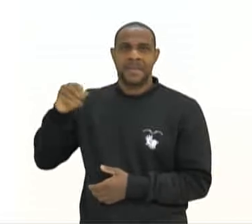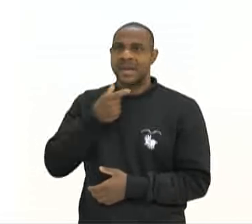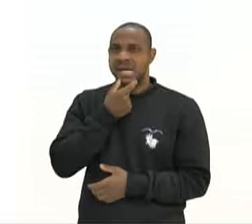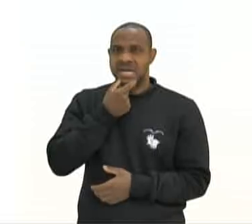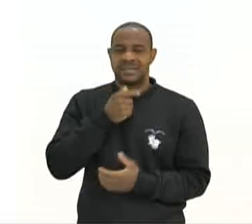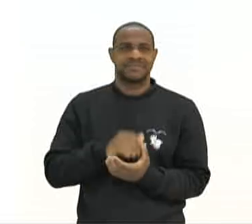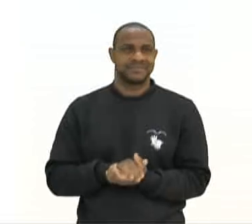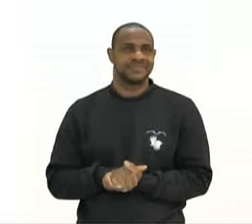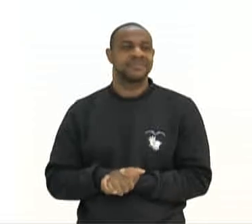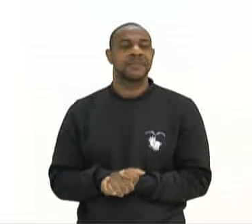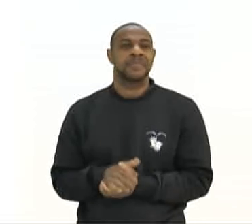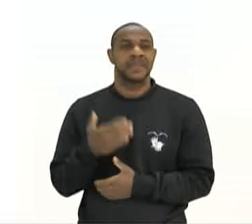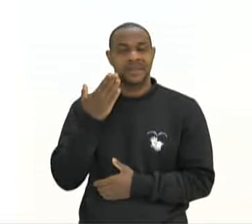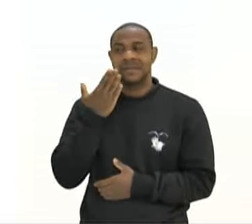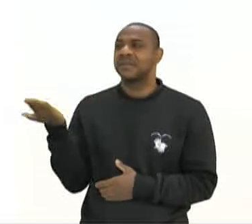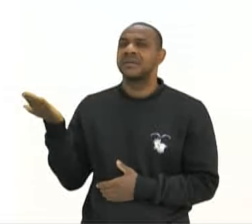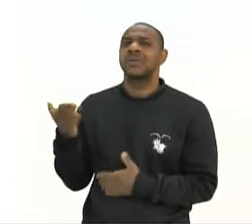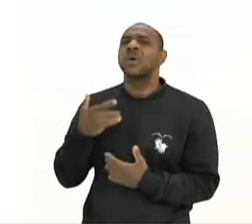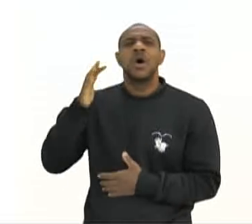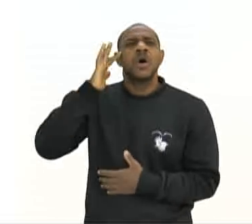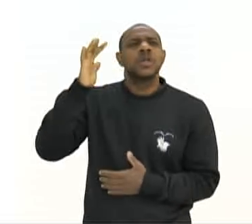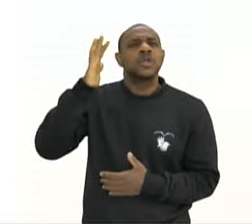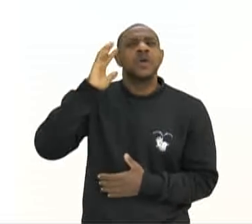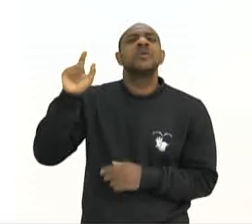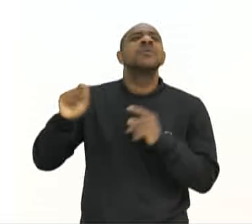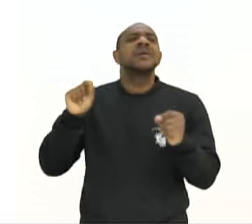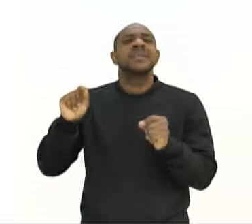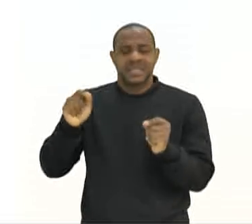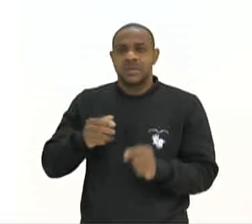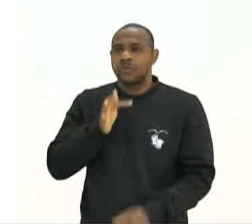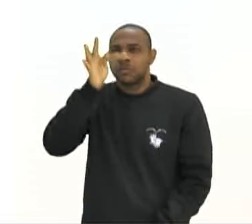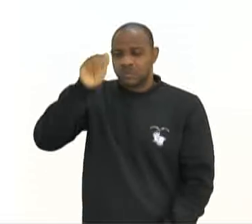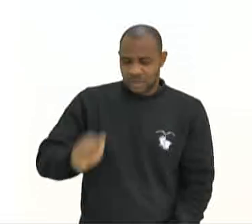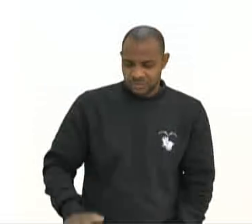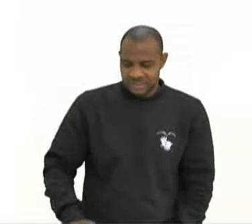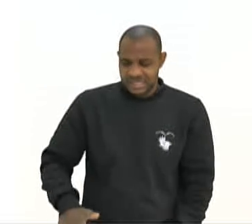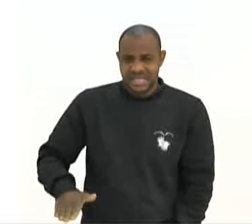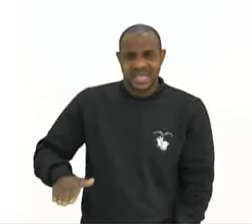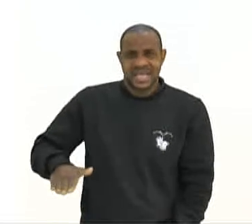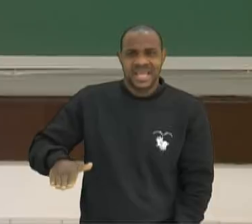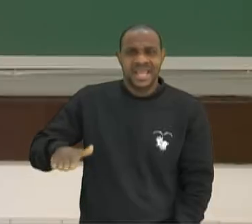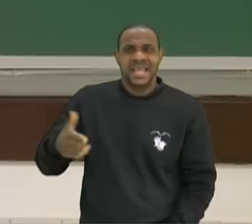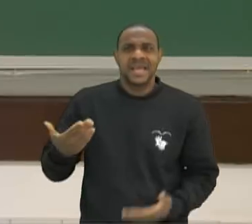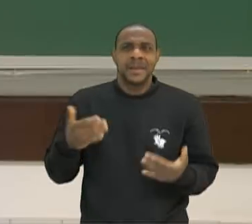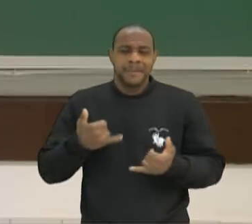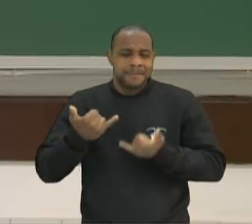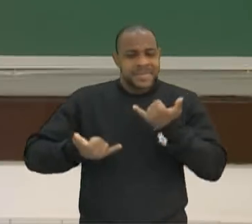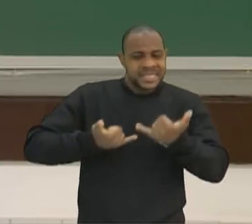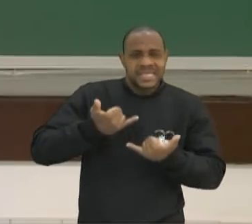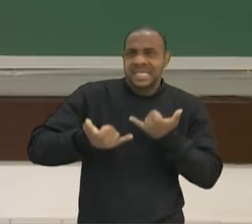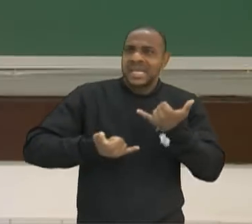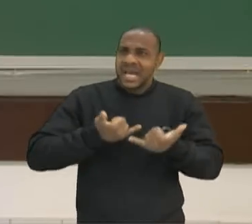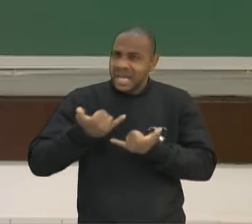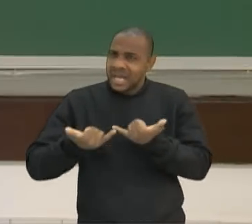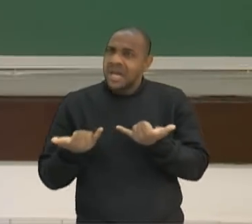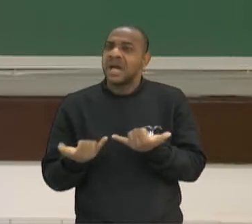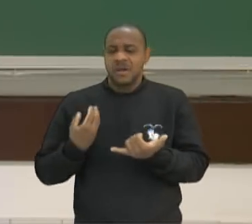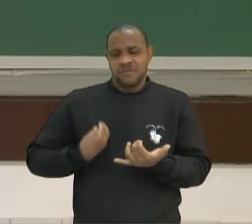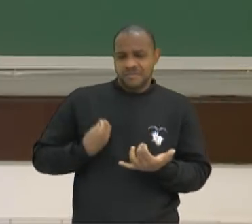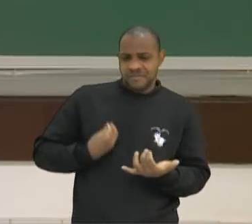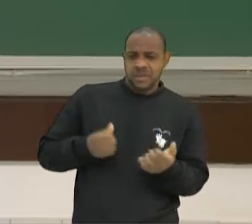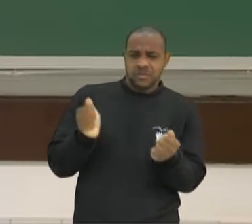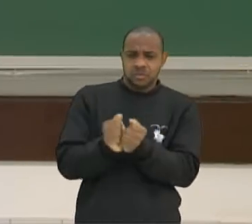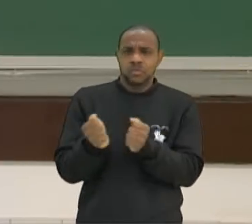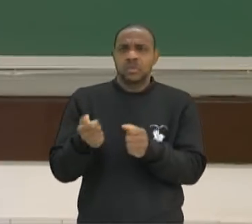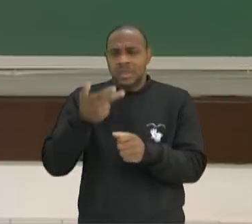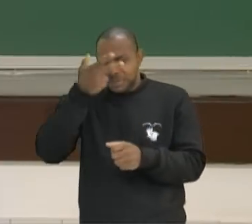Então, qual que era o sonho dele? Que suas crianças pudessem brincar, conviver com pessoas de pele branca, né?